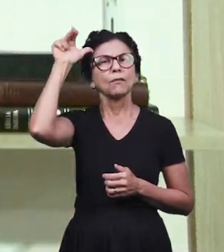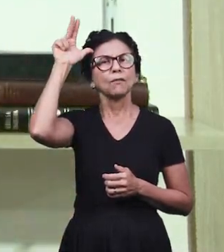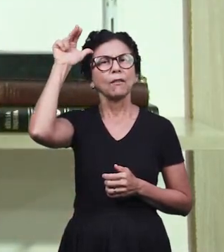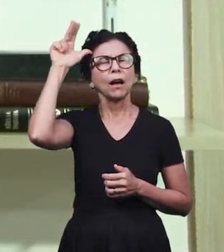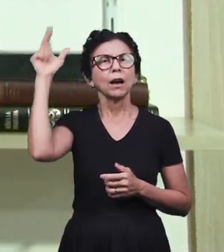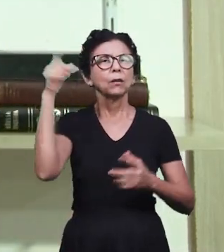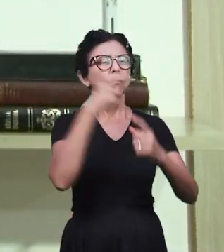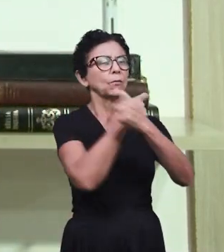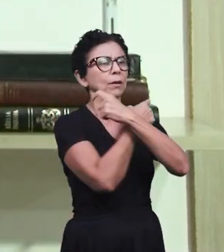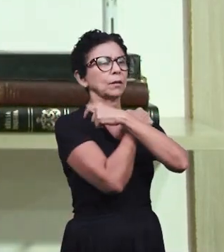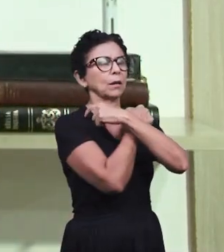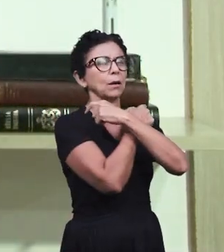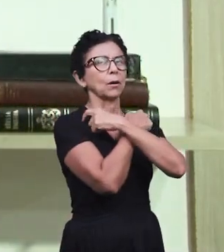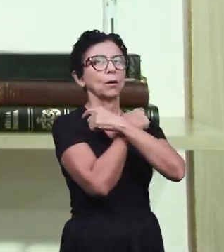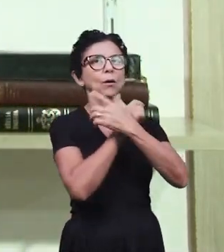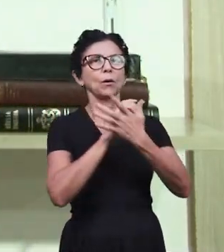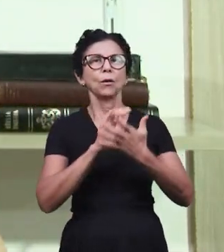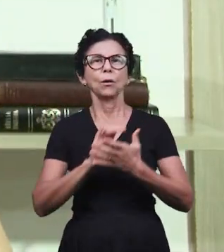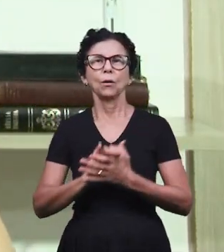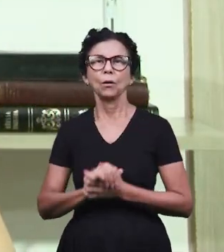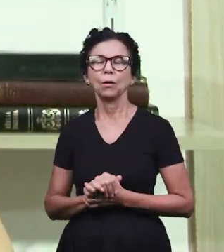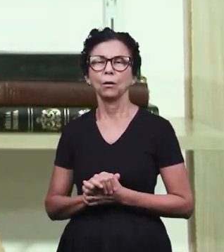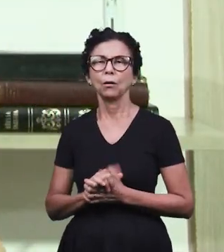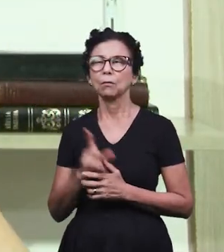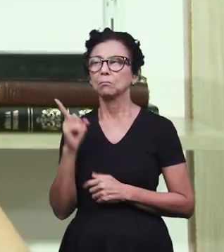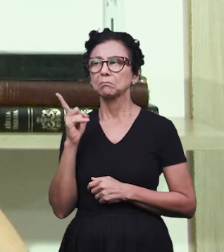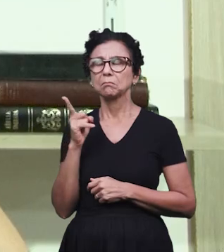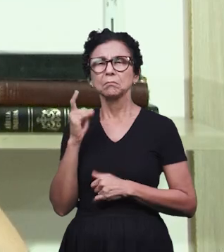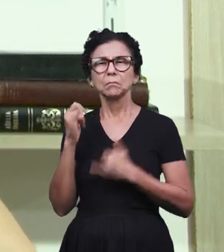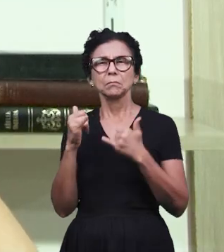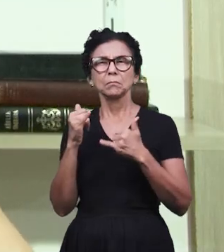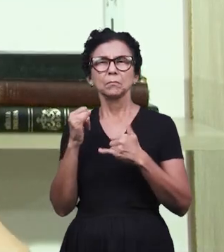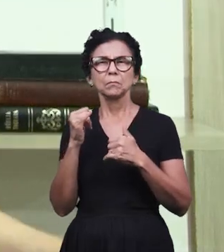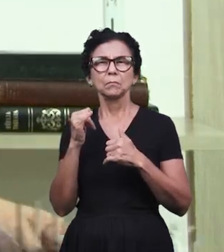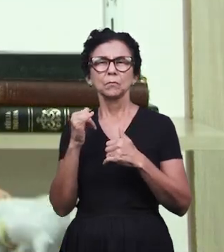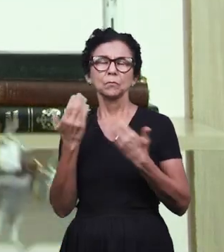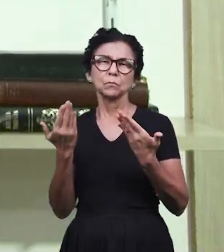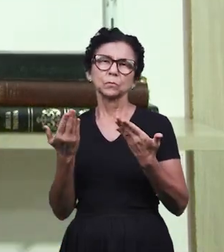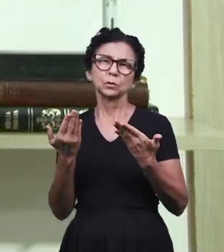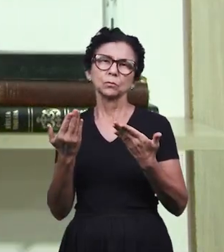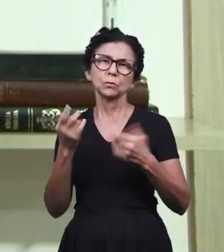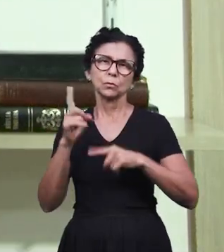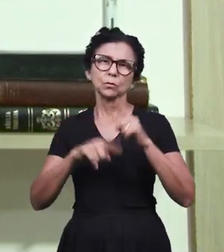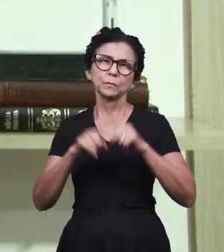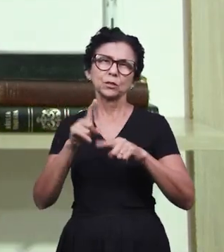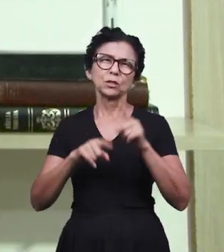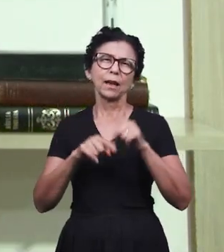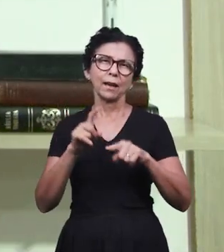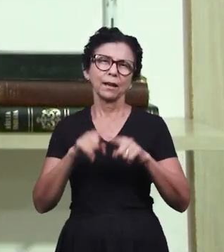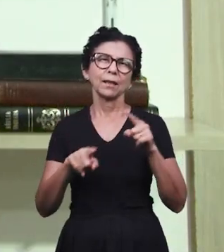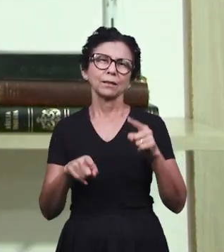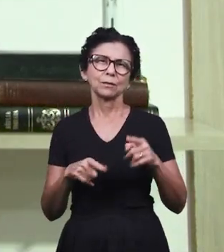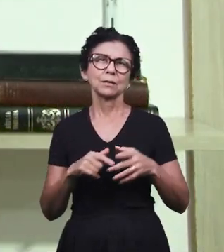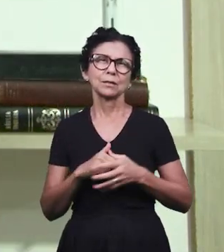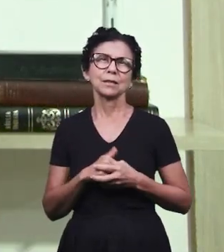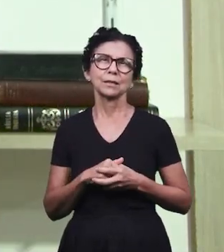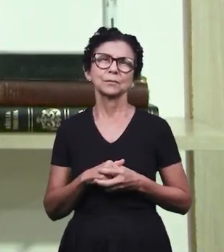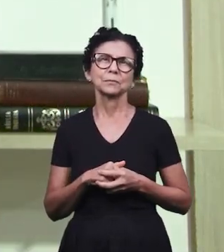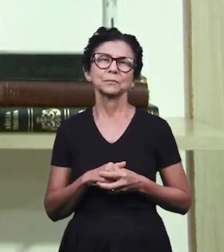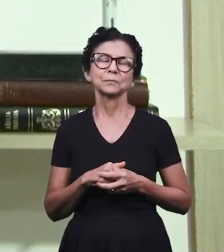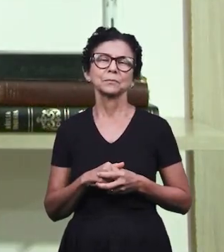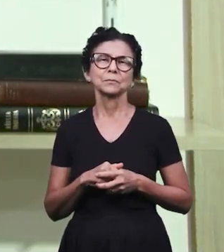das rãs, são brinquedos que encontramos no dia a dia das crianças. E talvez